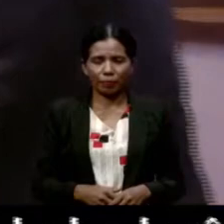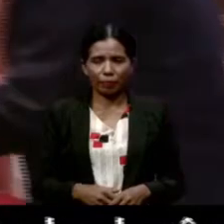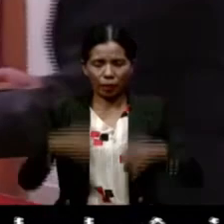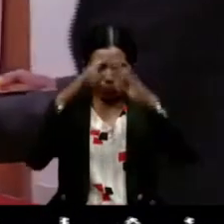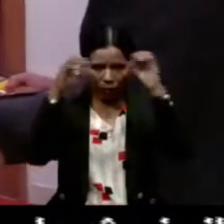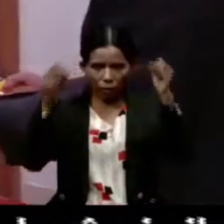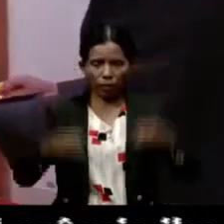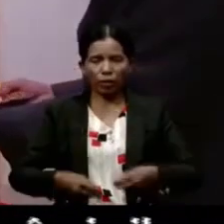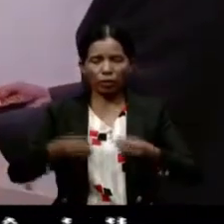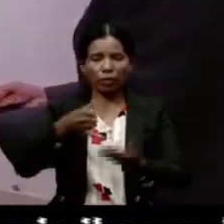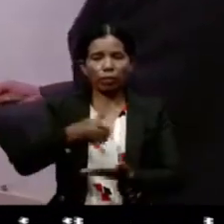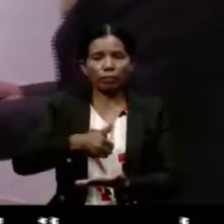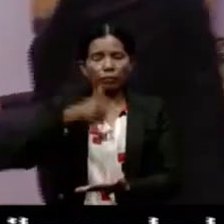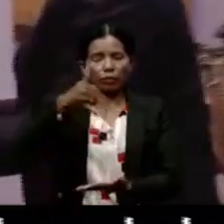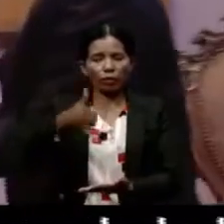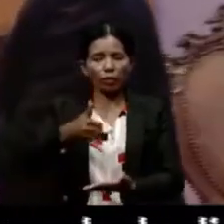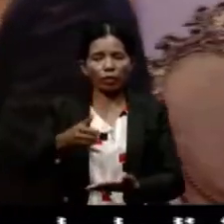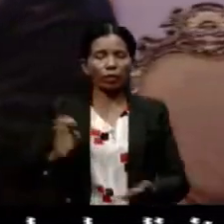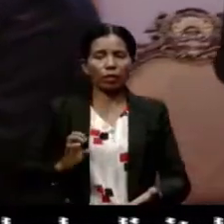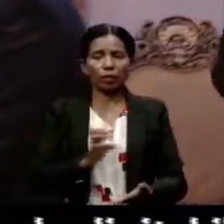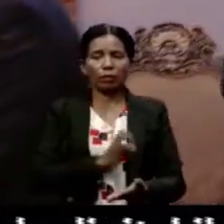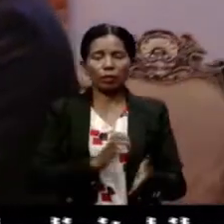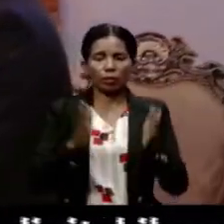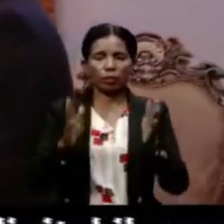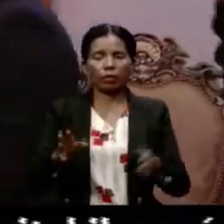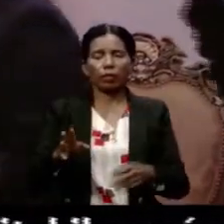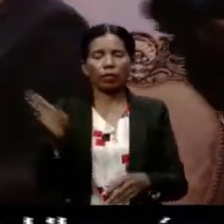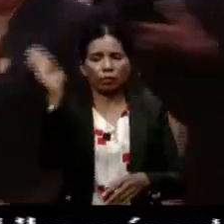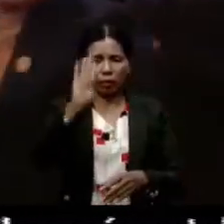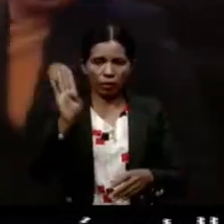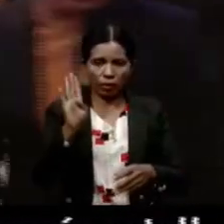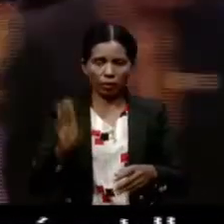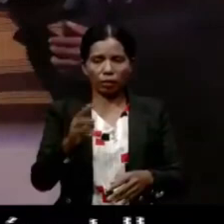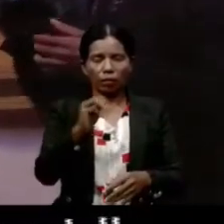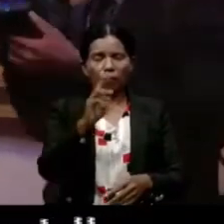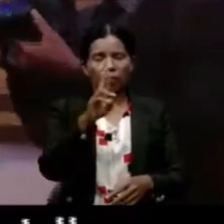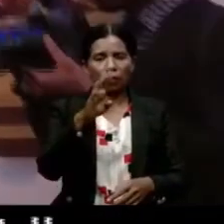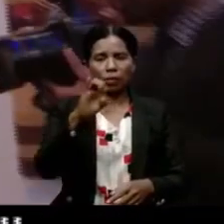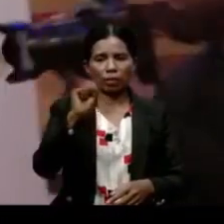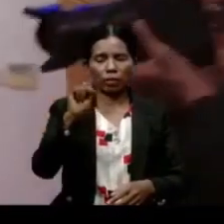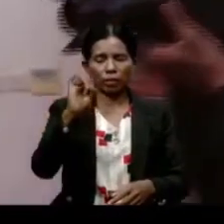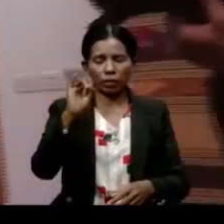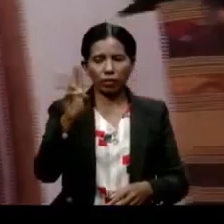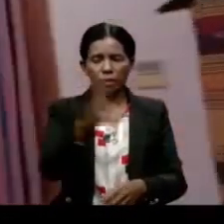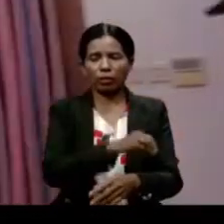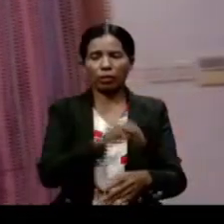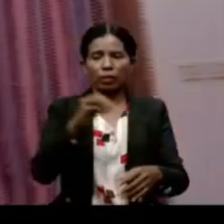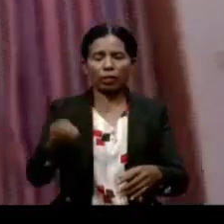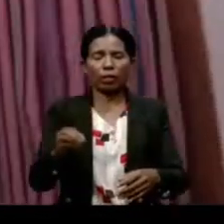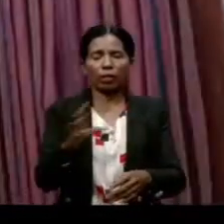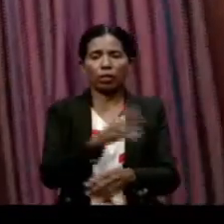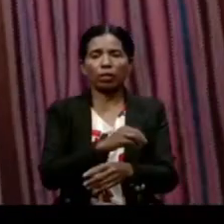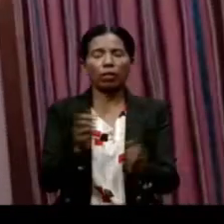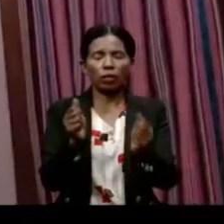Presidente Repubblica Geram Jorta condecora Ambassador Repubblica Federativa Brasil Maurício Medeiros de Assis con medaglia